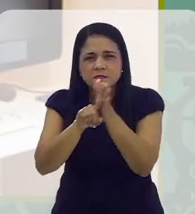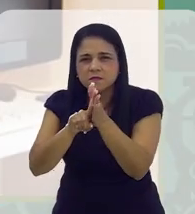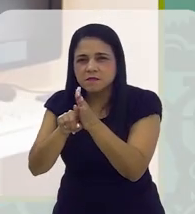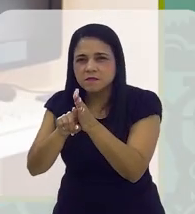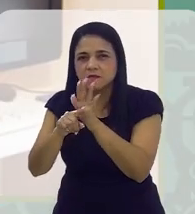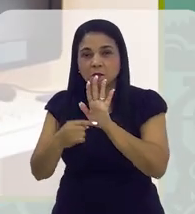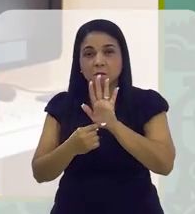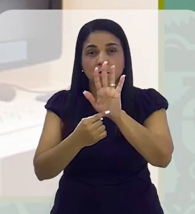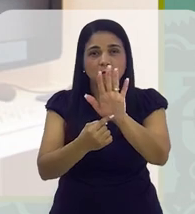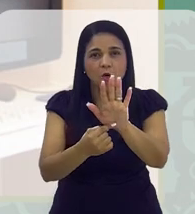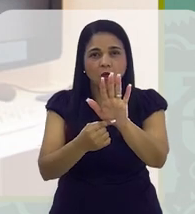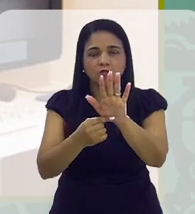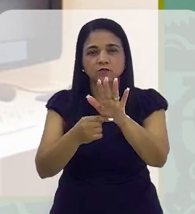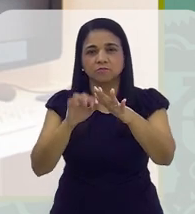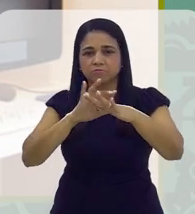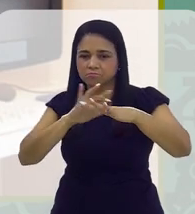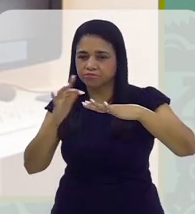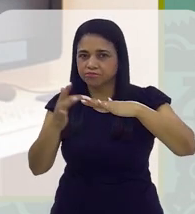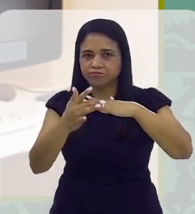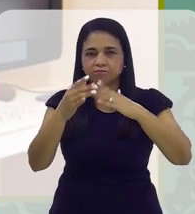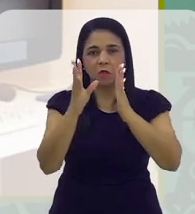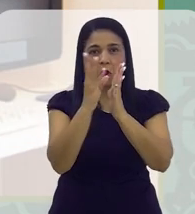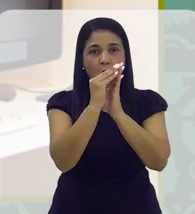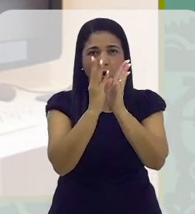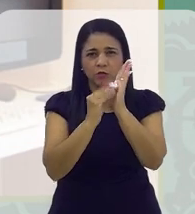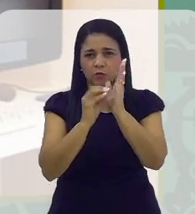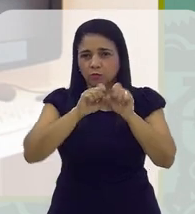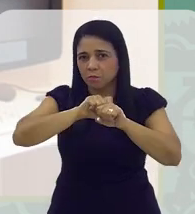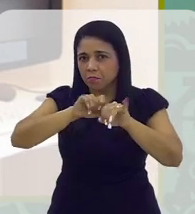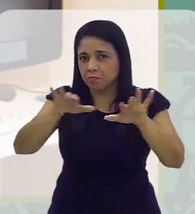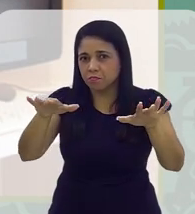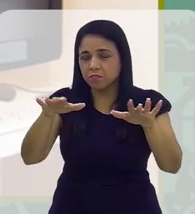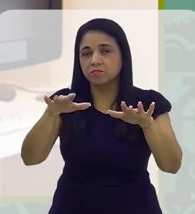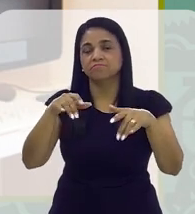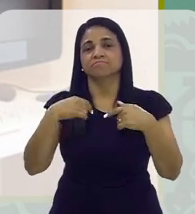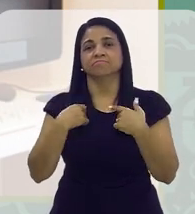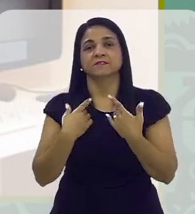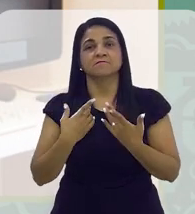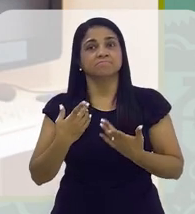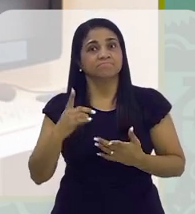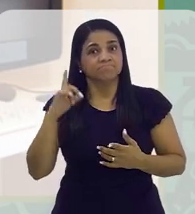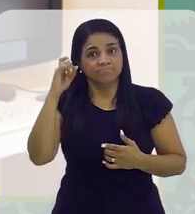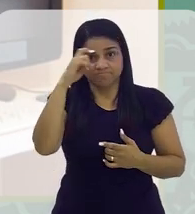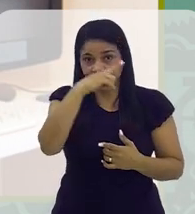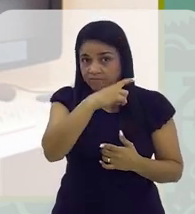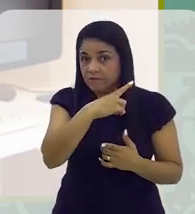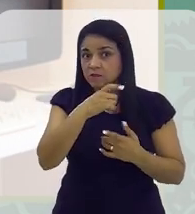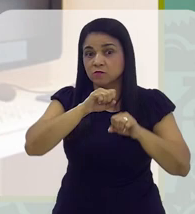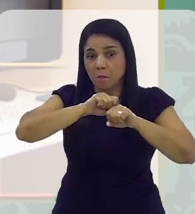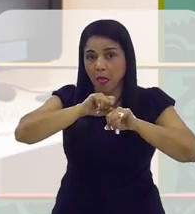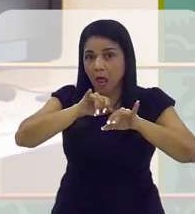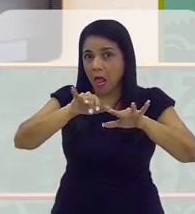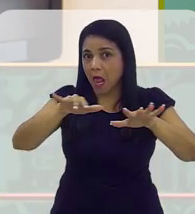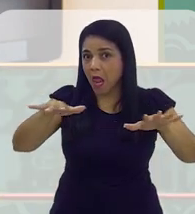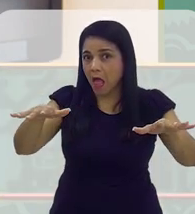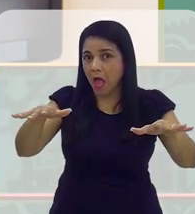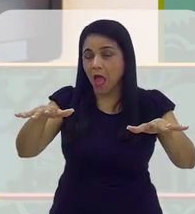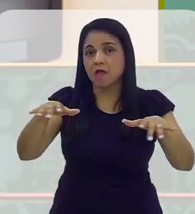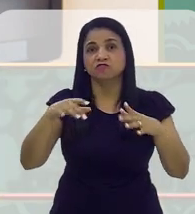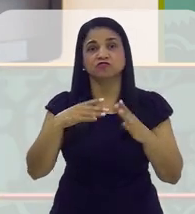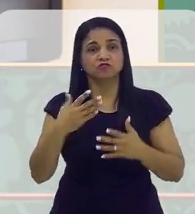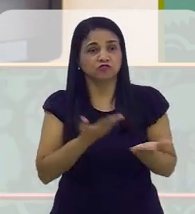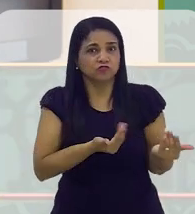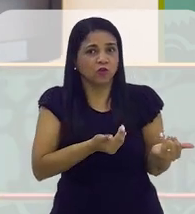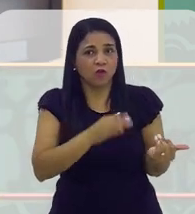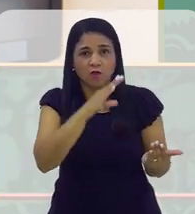Pesquisas apontam que o compartilhamento de conteúdos de extrema violência nas redes sociais vem sendo cada vez mais divulgado e acessado